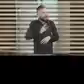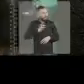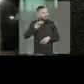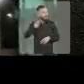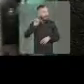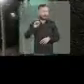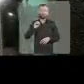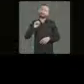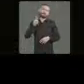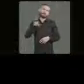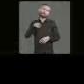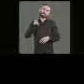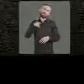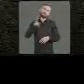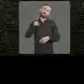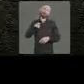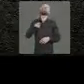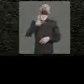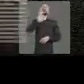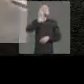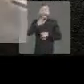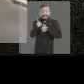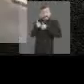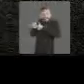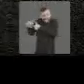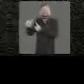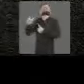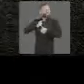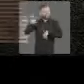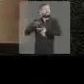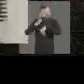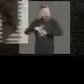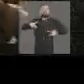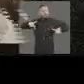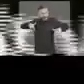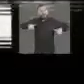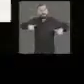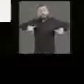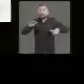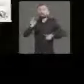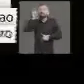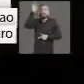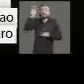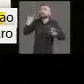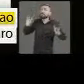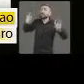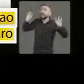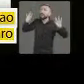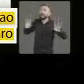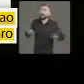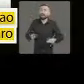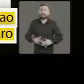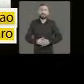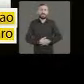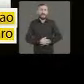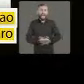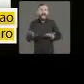acusado e se me dá ódio Mas seus seguidores Já começam a botar em prática O que seria o seu governo